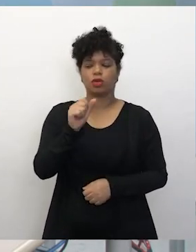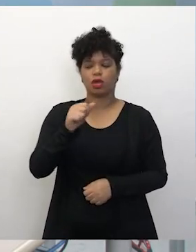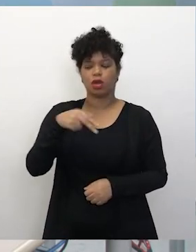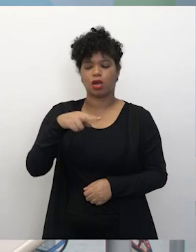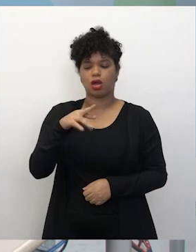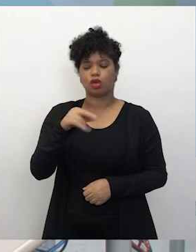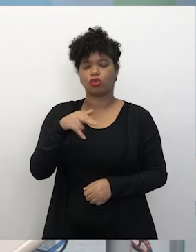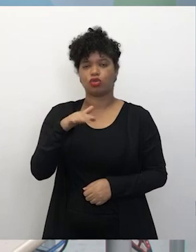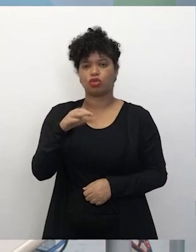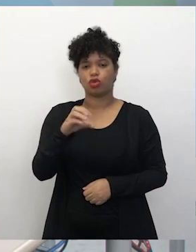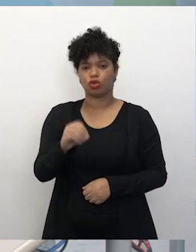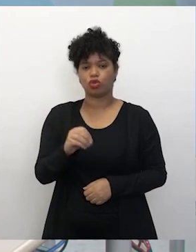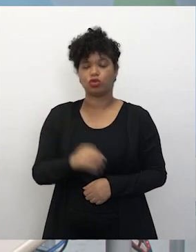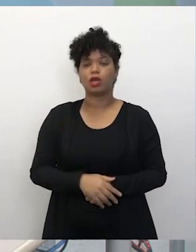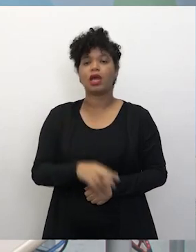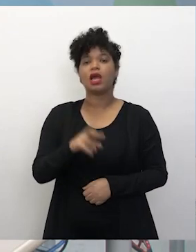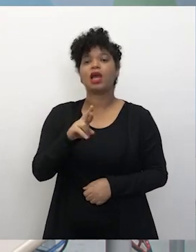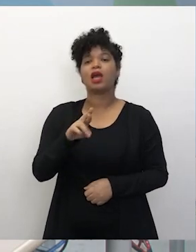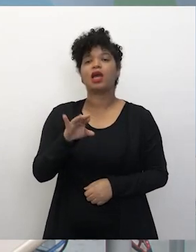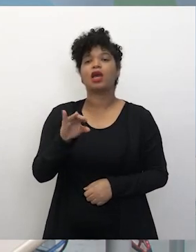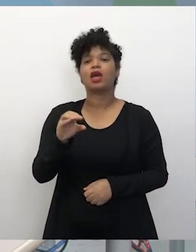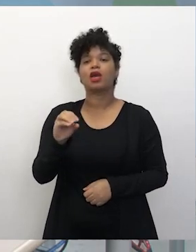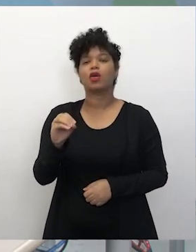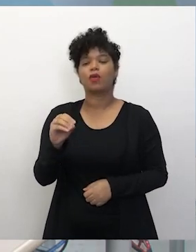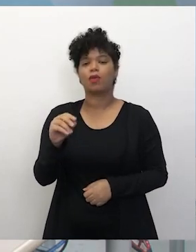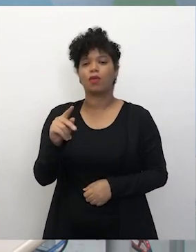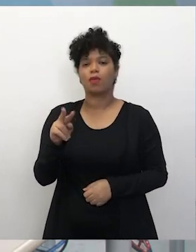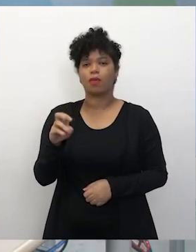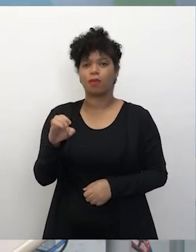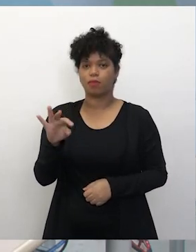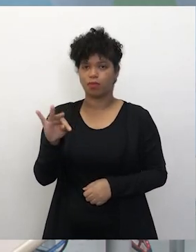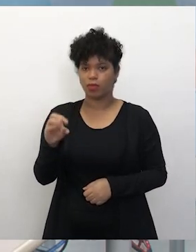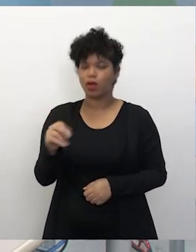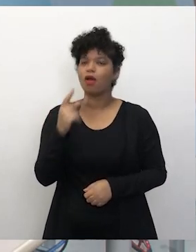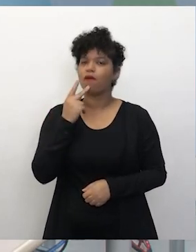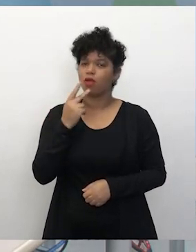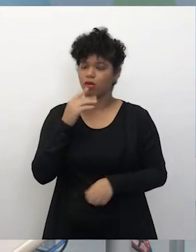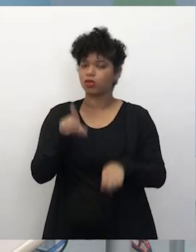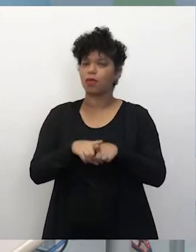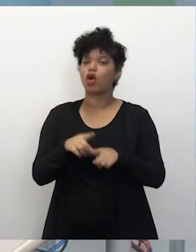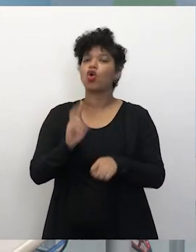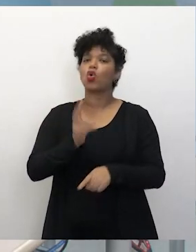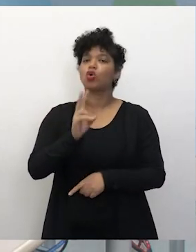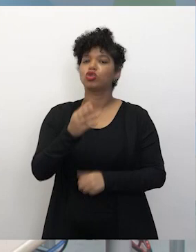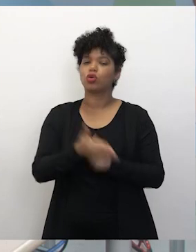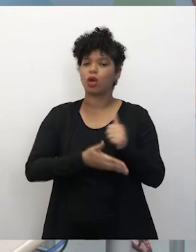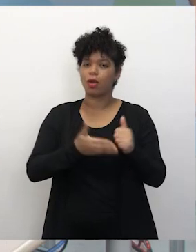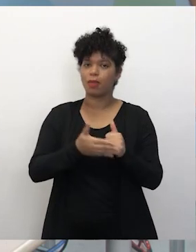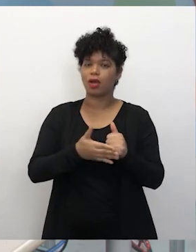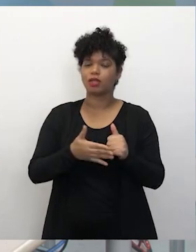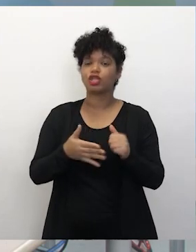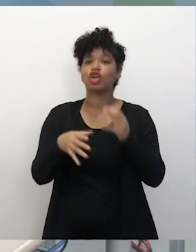Rio Preto, está dizendo conservar a base, Legal. somar os expoentes.